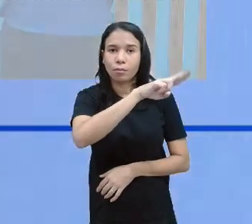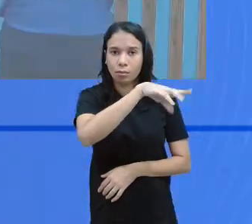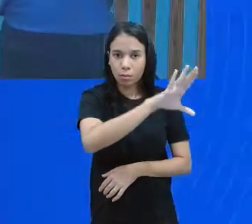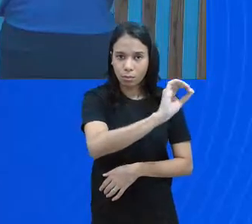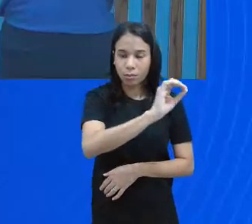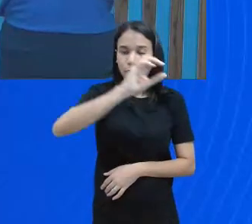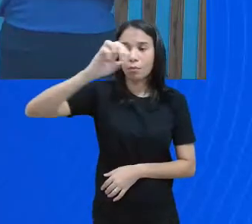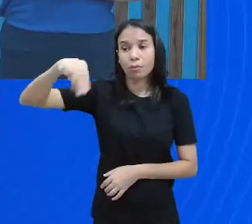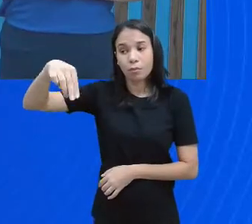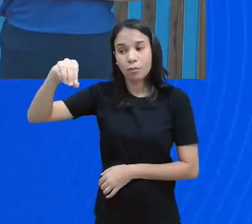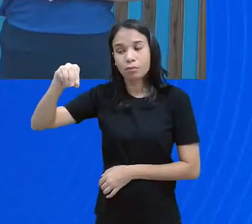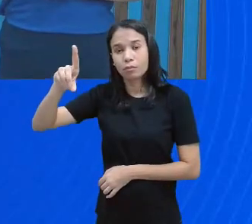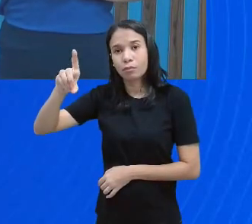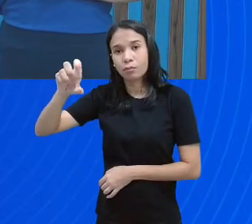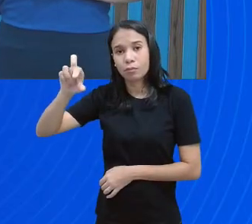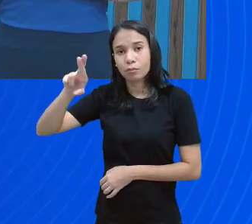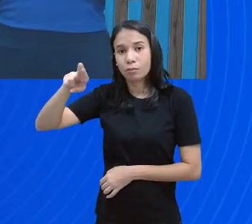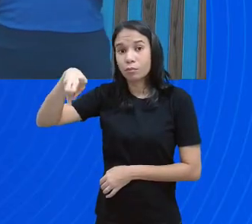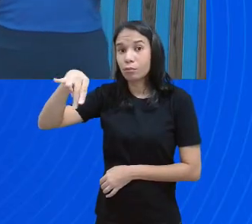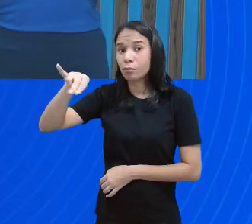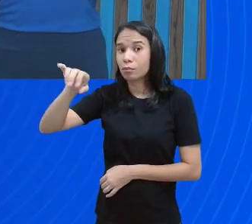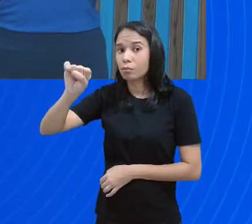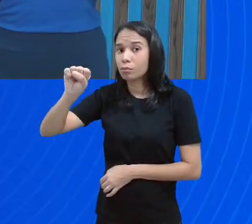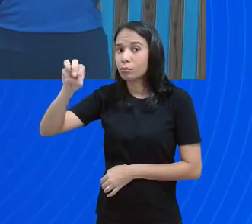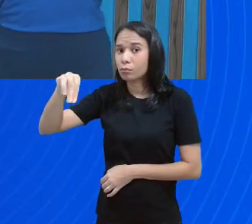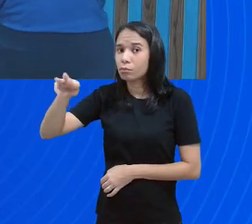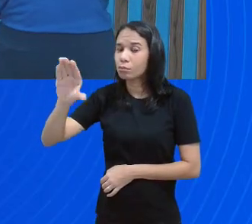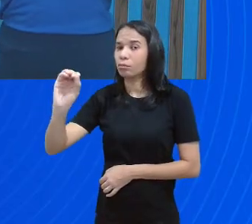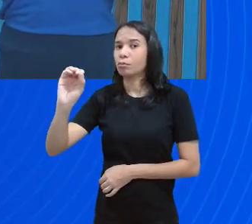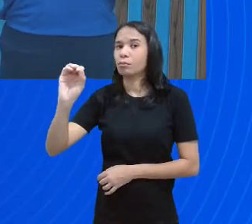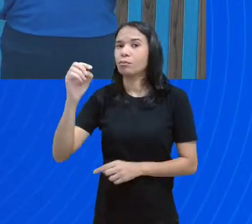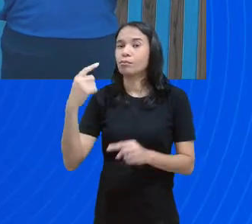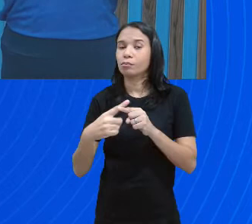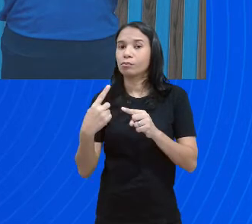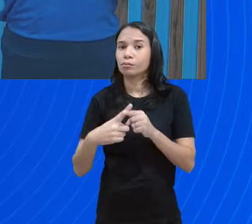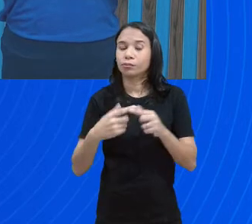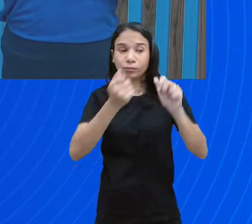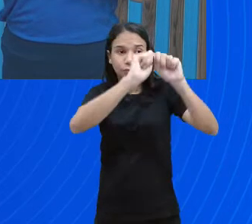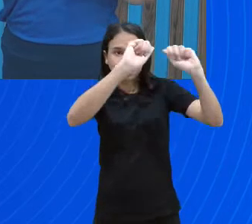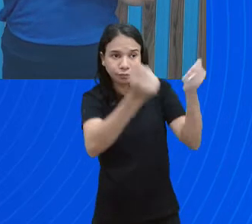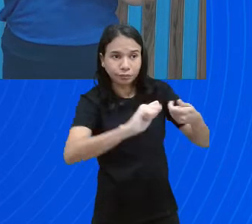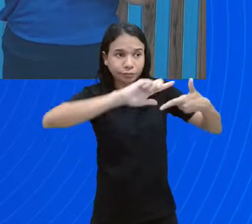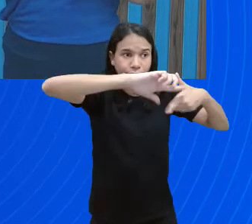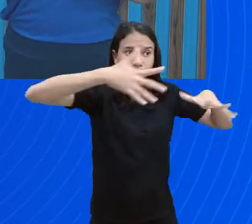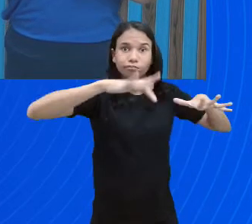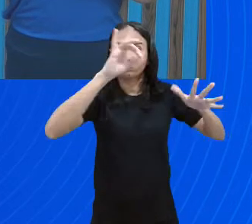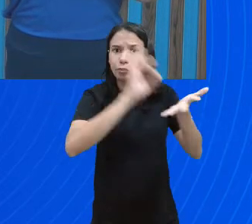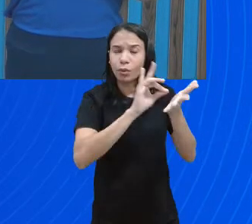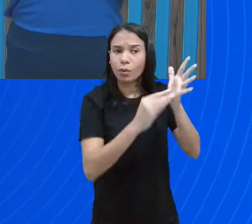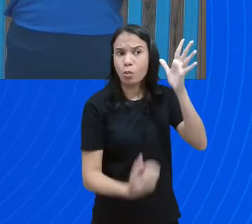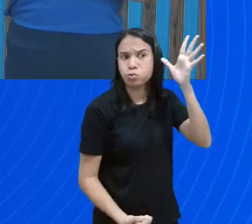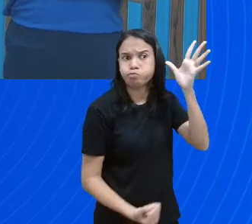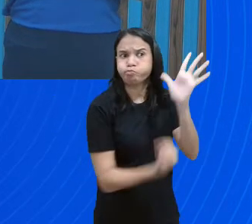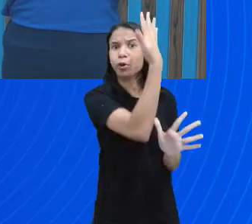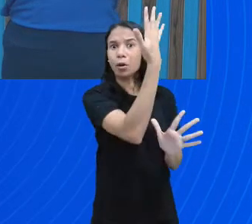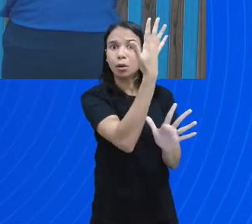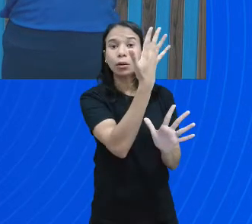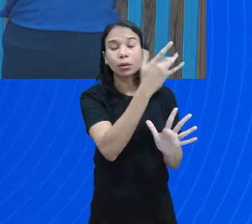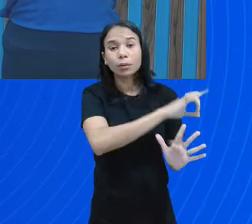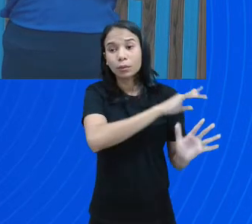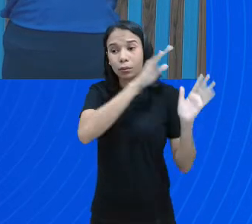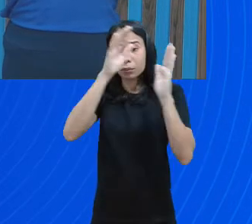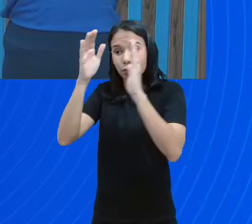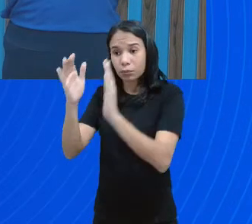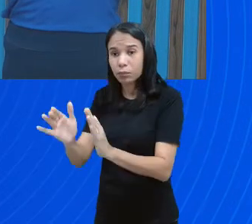definir. Por quê? Porque a arte moderna foi um fenômeno. E o